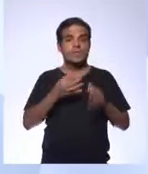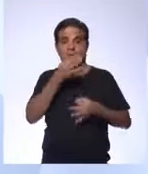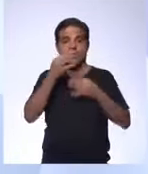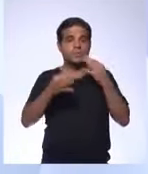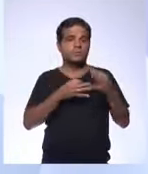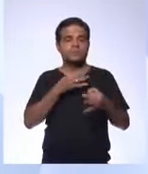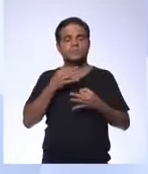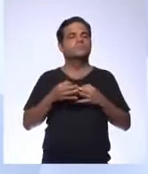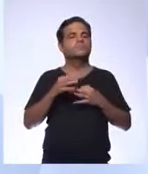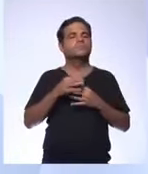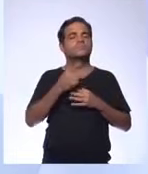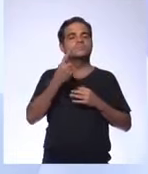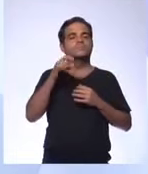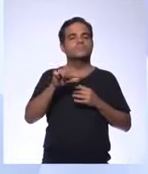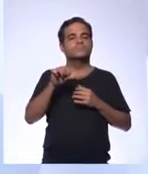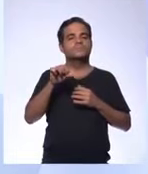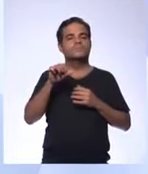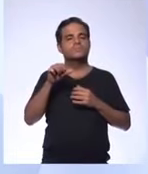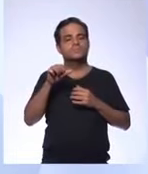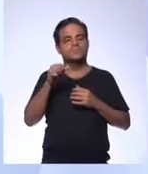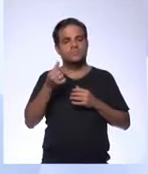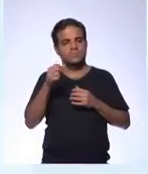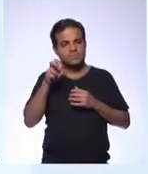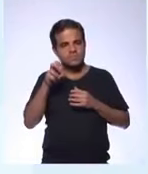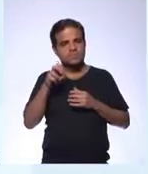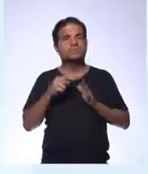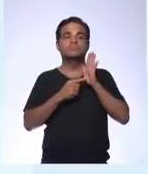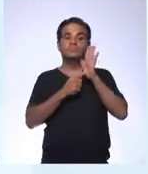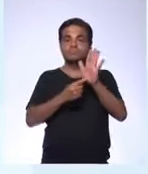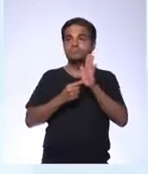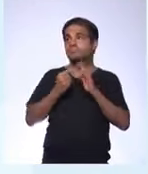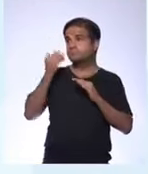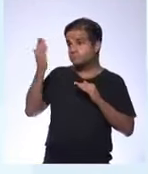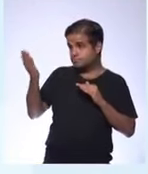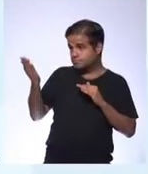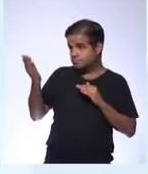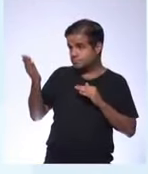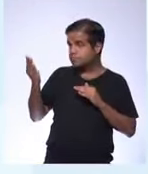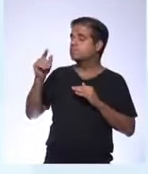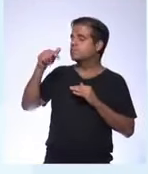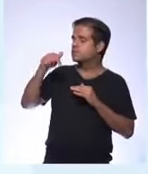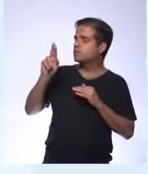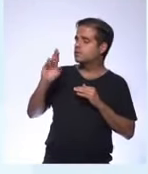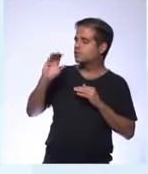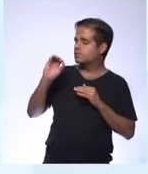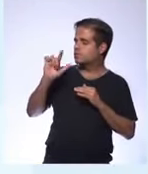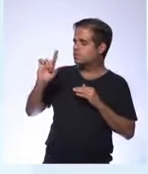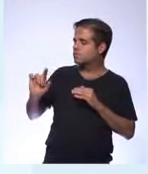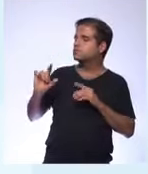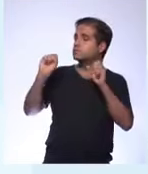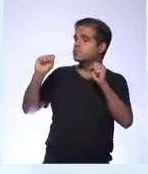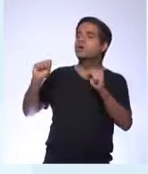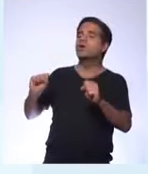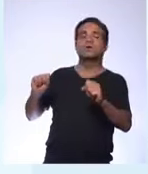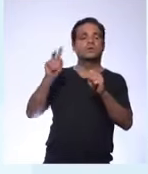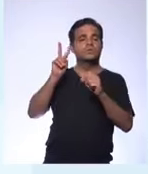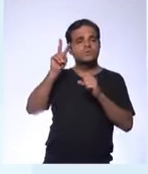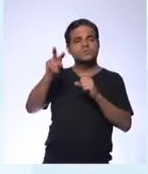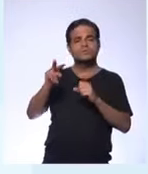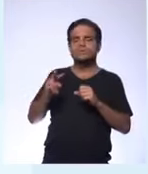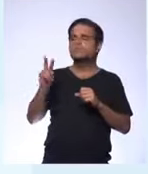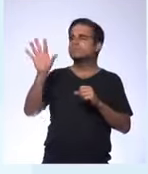Opinião, em 1965, vai aparecer aí na tela para vocês, um QR Code, onde vocês vão poder olhar